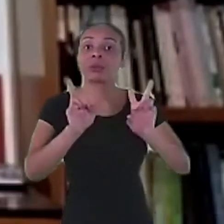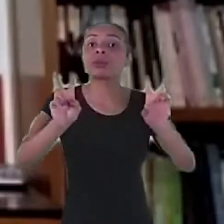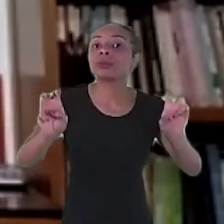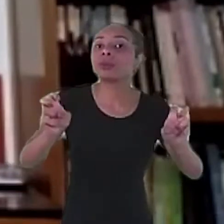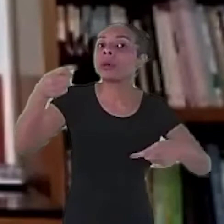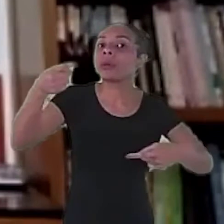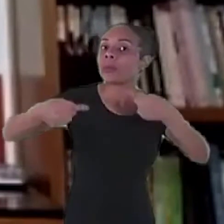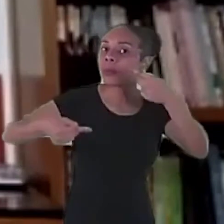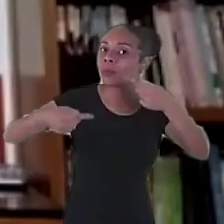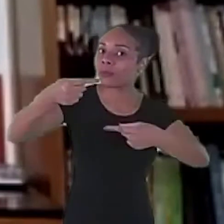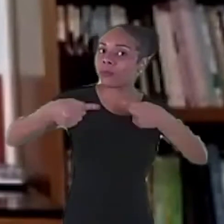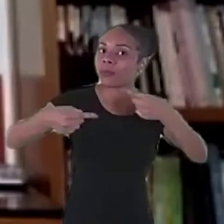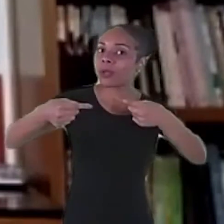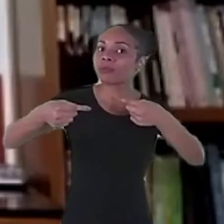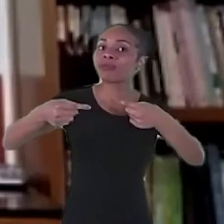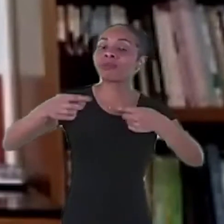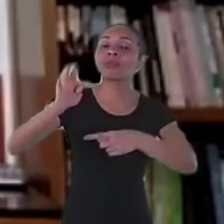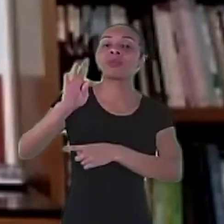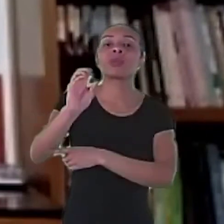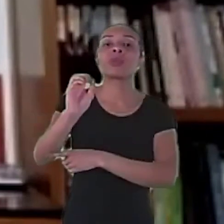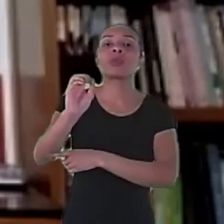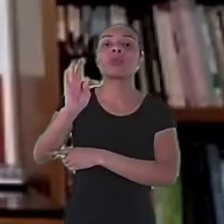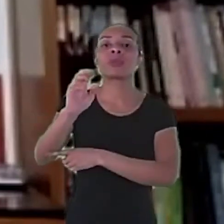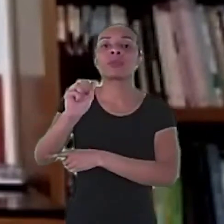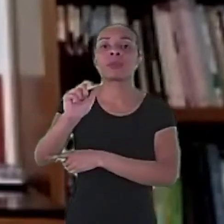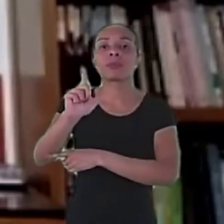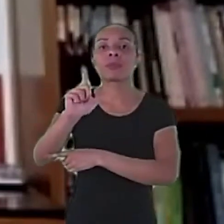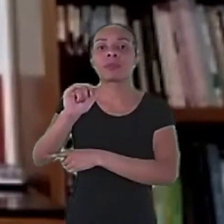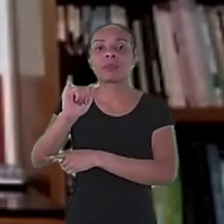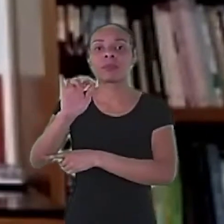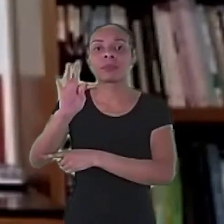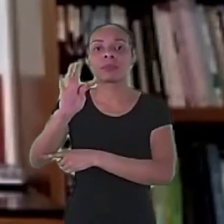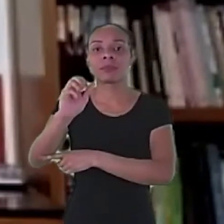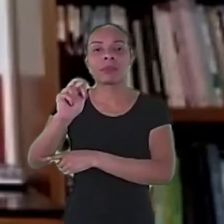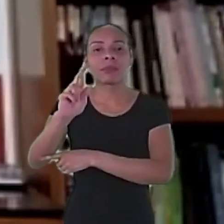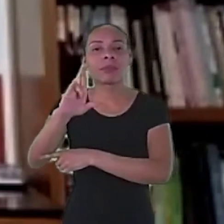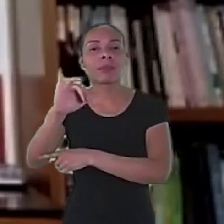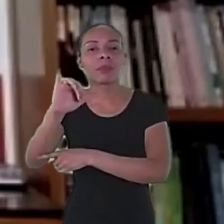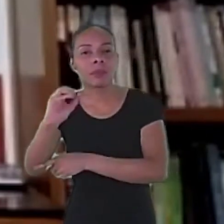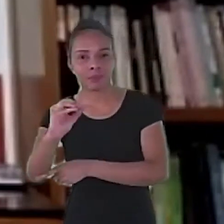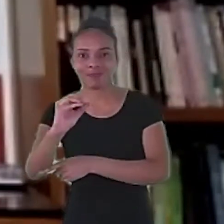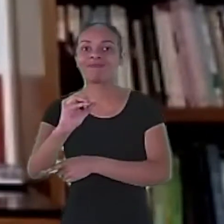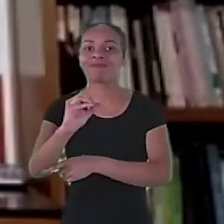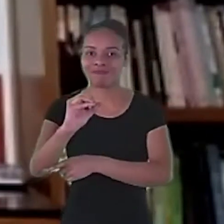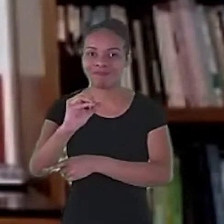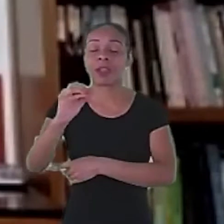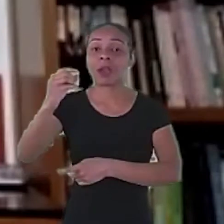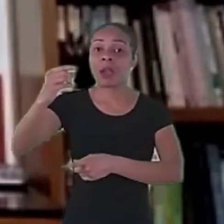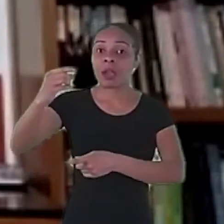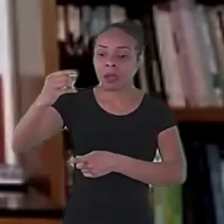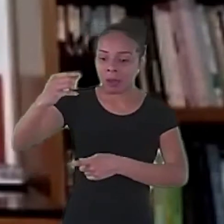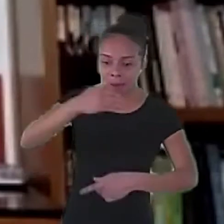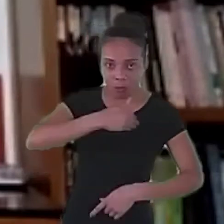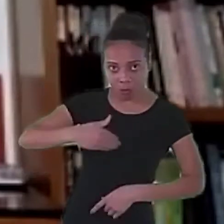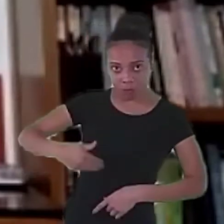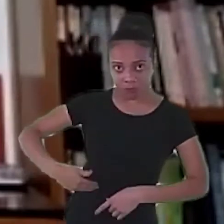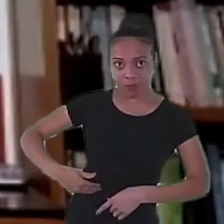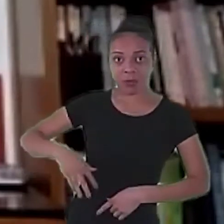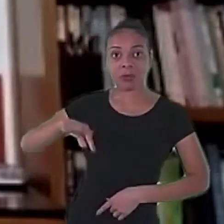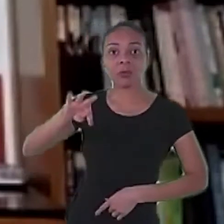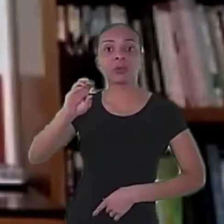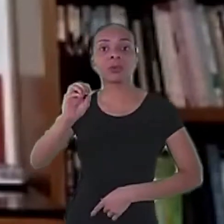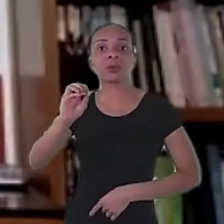governos totalitários. Os governos totalitários, eles se